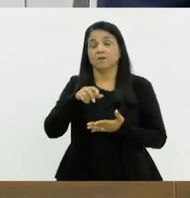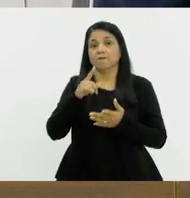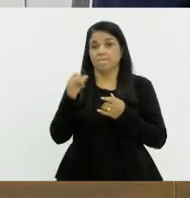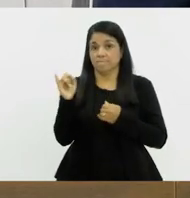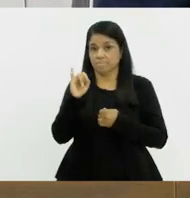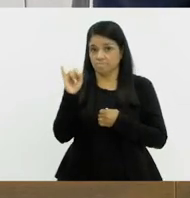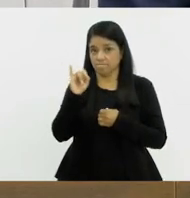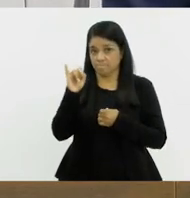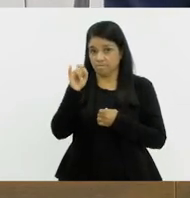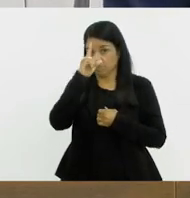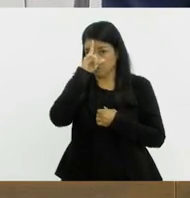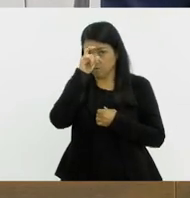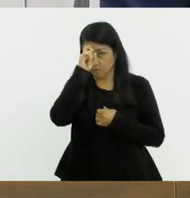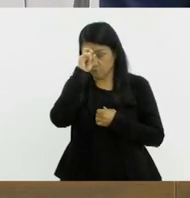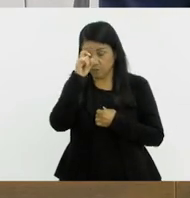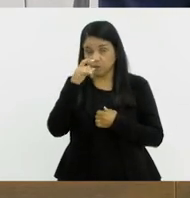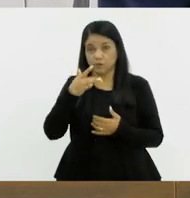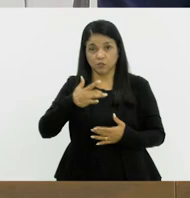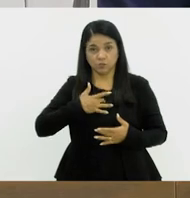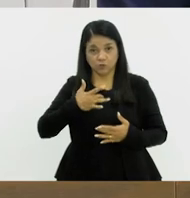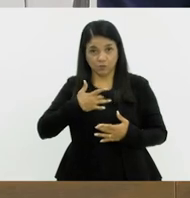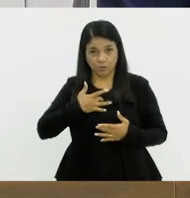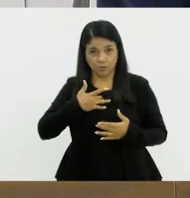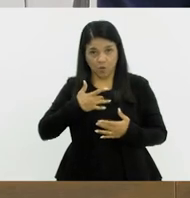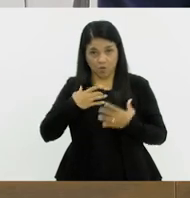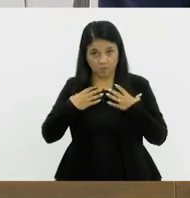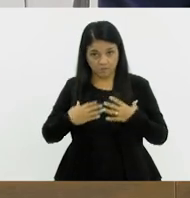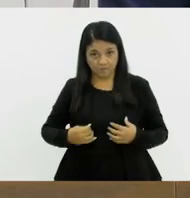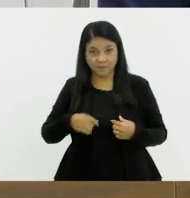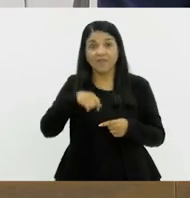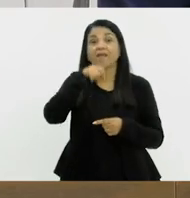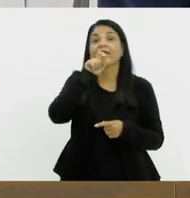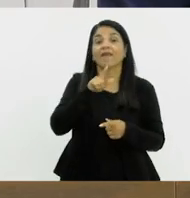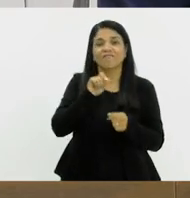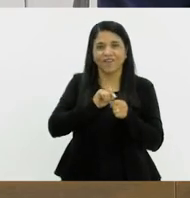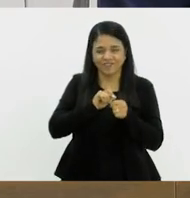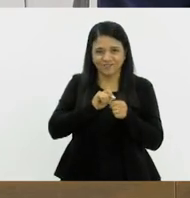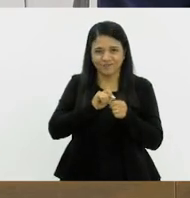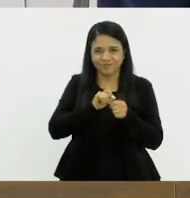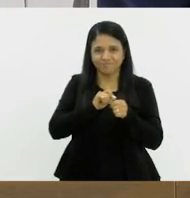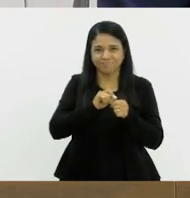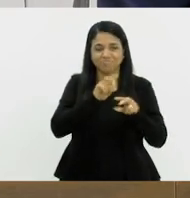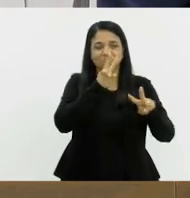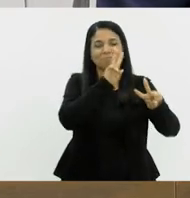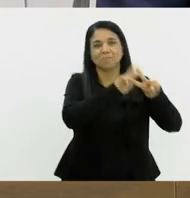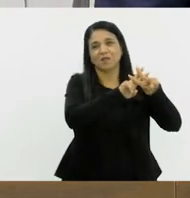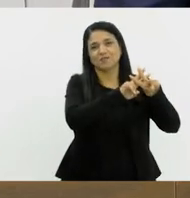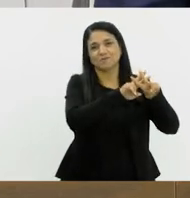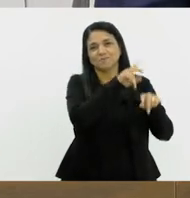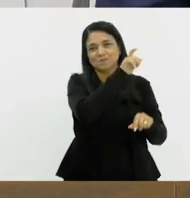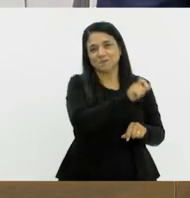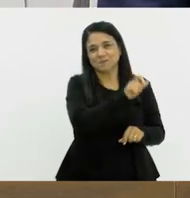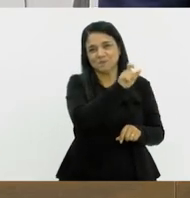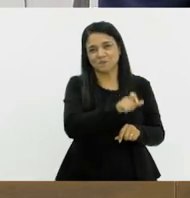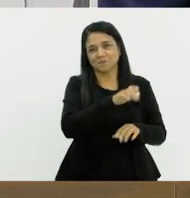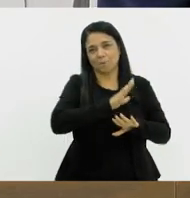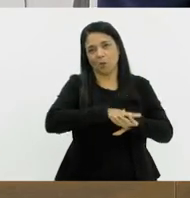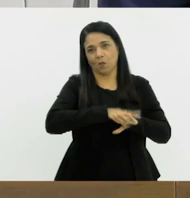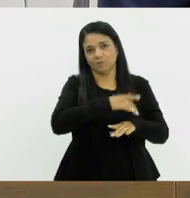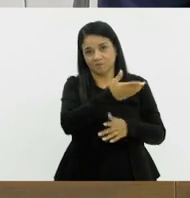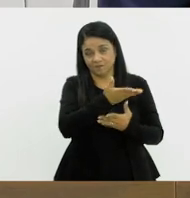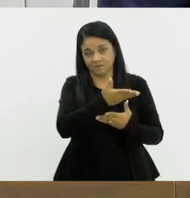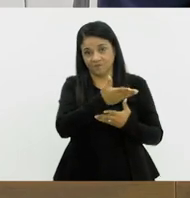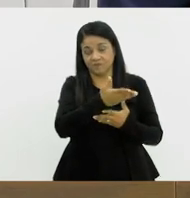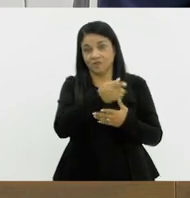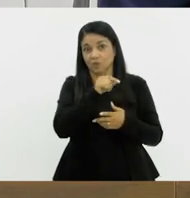de um hospital de tuberculose é feita pelos presos. São os presos faxinas que fazem. Né? A